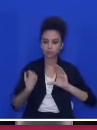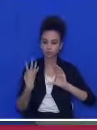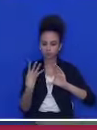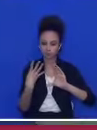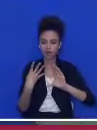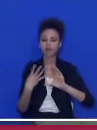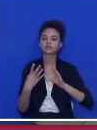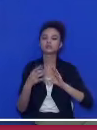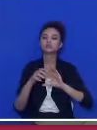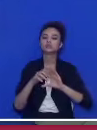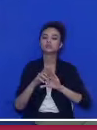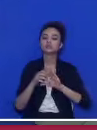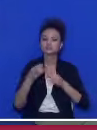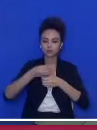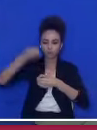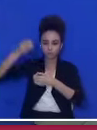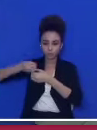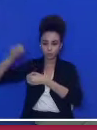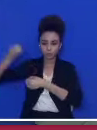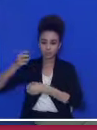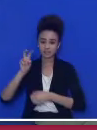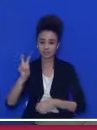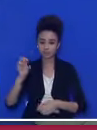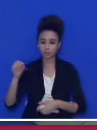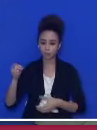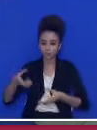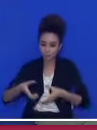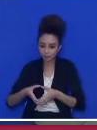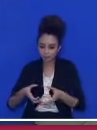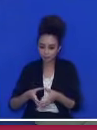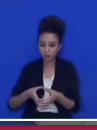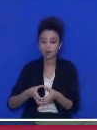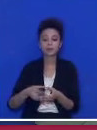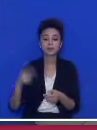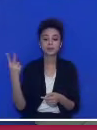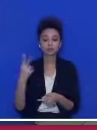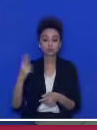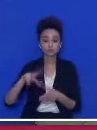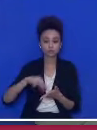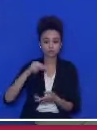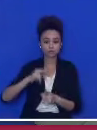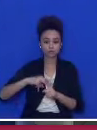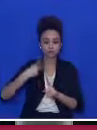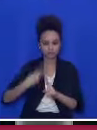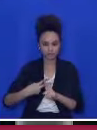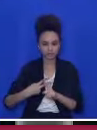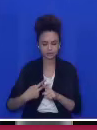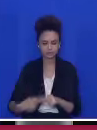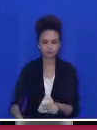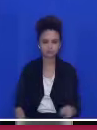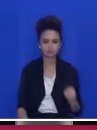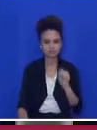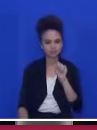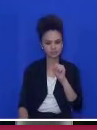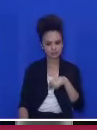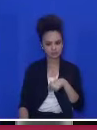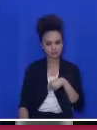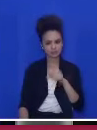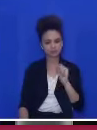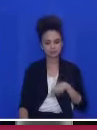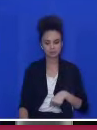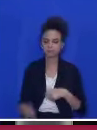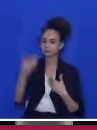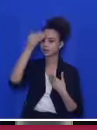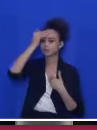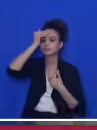está devidamente abastecido com 50 bolas numeradas de 01 a 50 para o segundo sorteio da dupla Sena? Sim, confirmo. Sim,